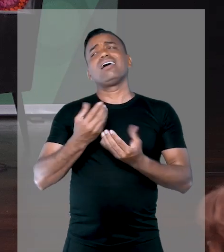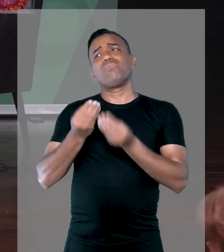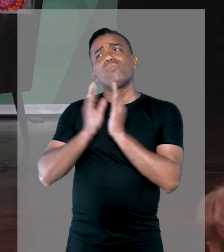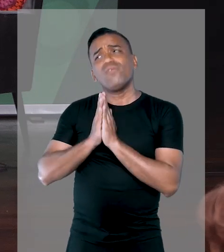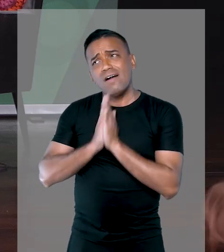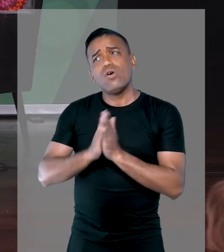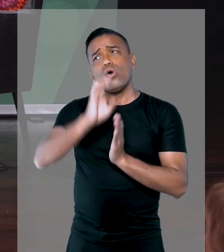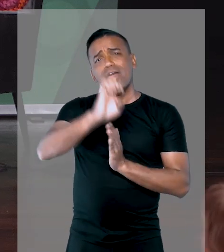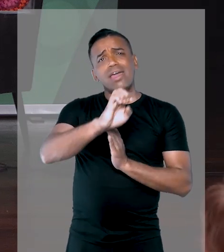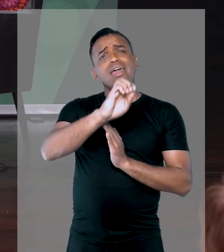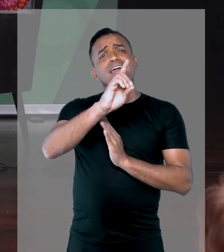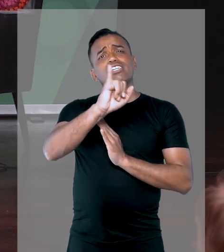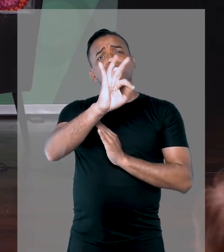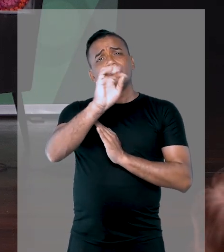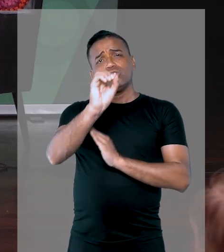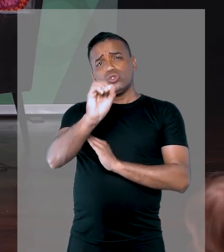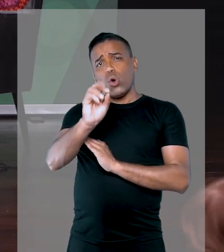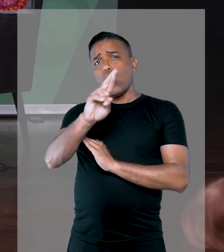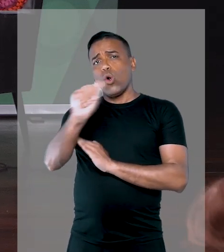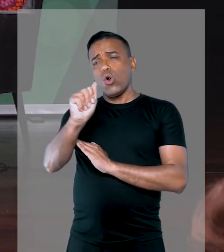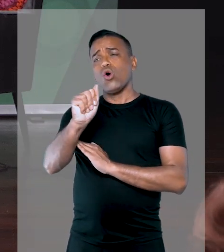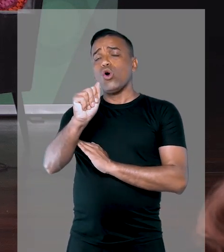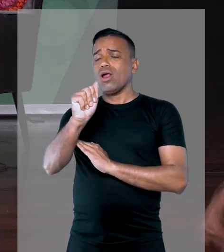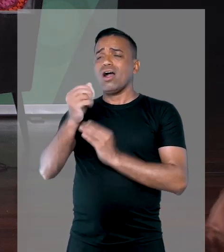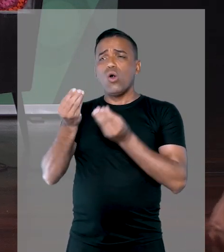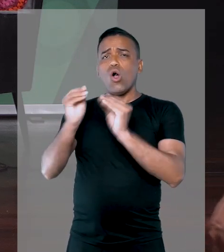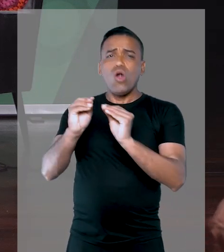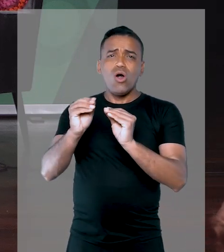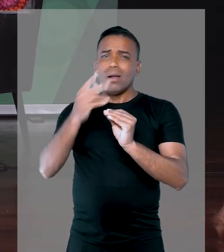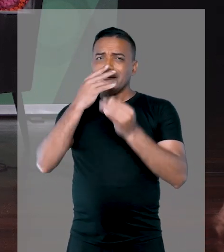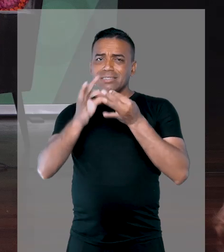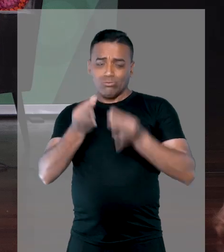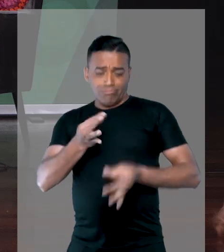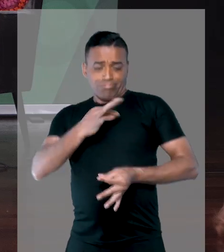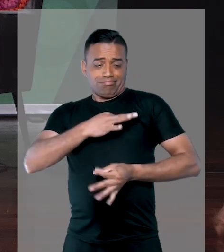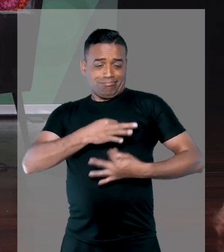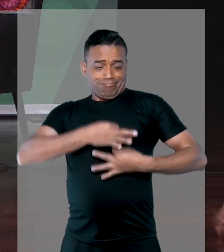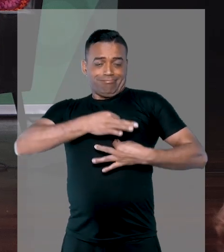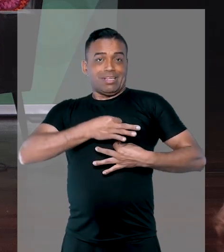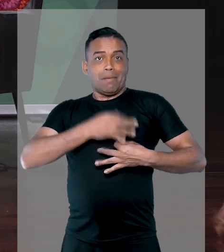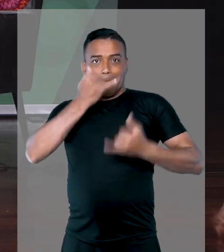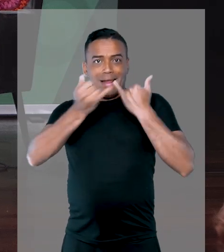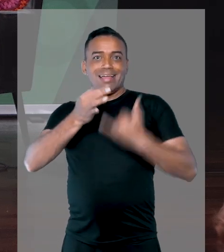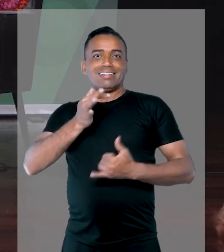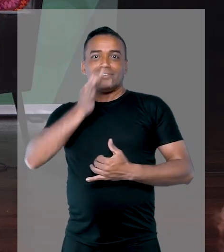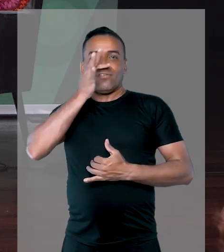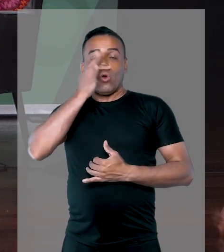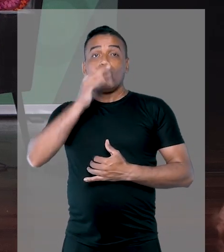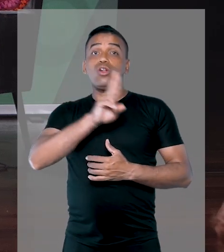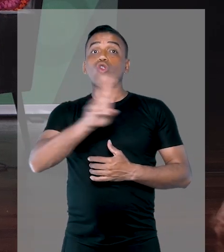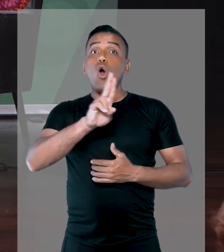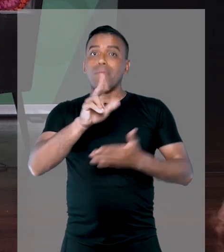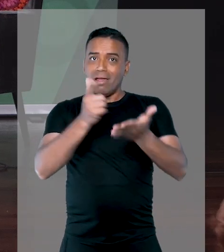mim, por favor, uma rosa, como se fosse um brochezinho dela, assim. Porque pelo livro não dá para saber que o nome da minha avó é